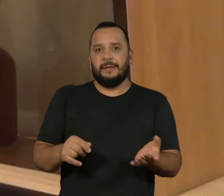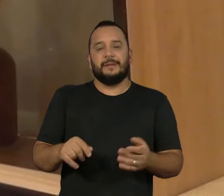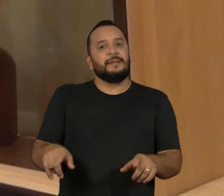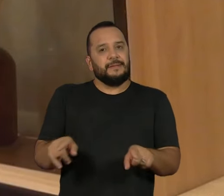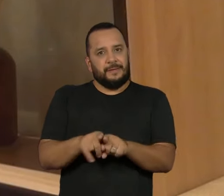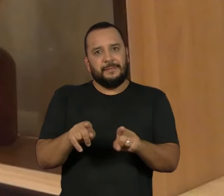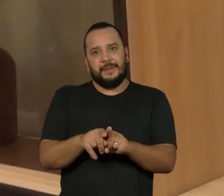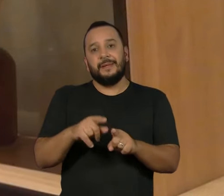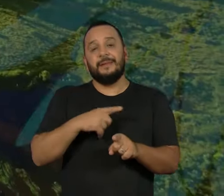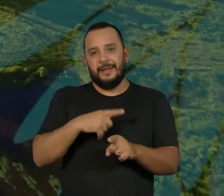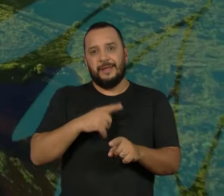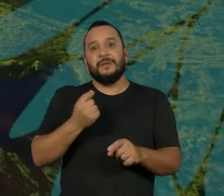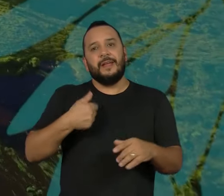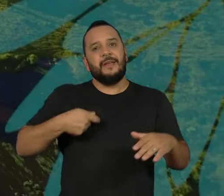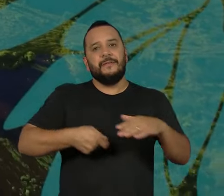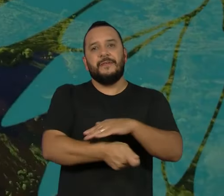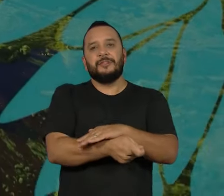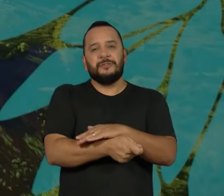créditos de biodiversidade.